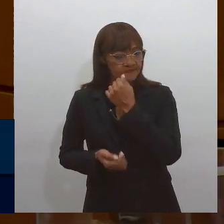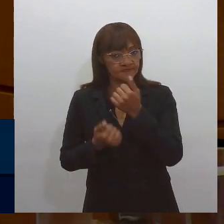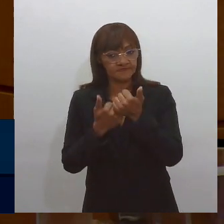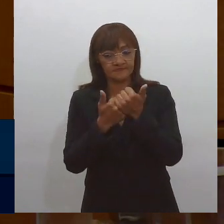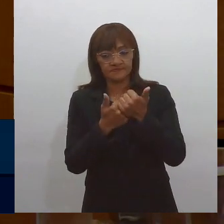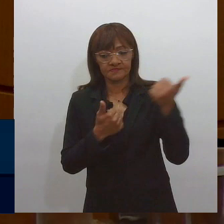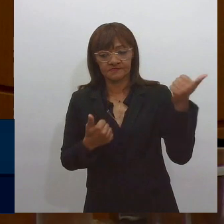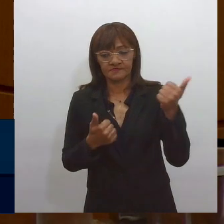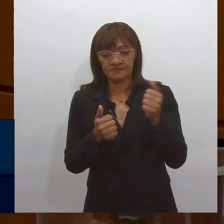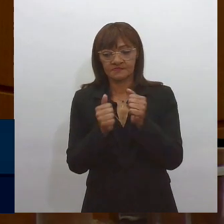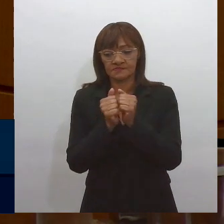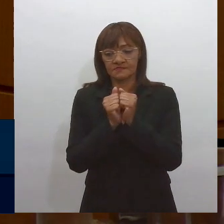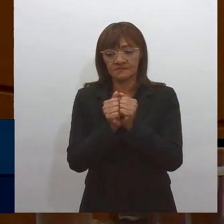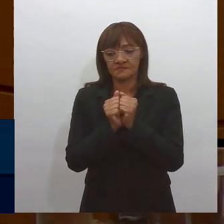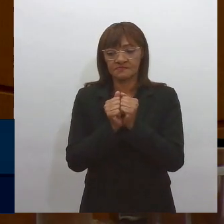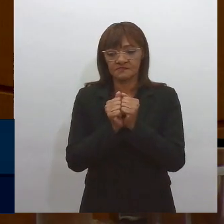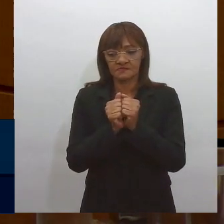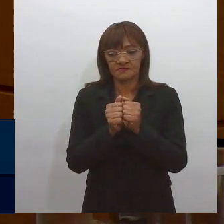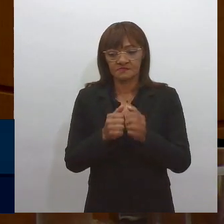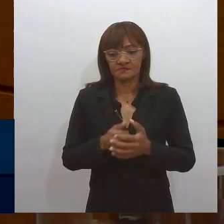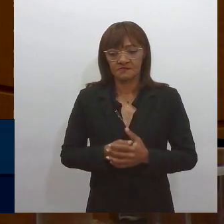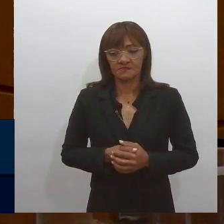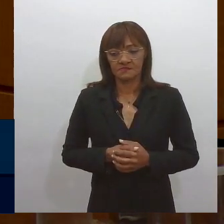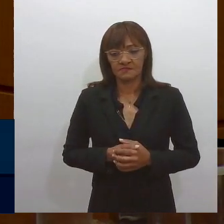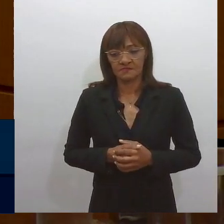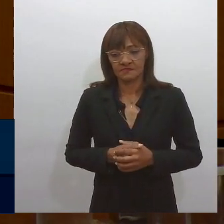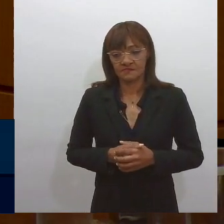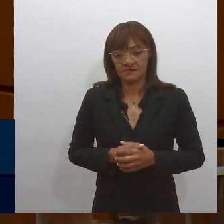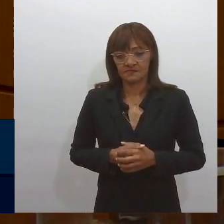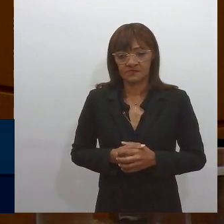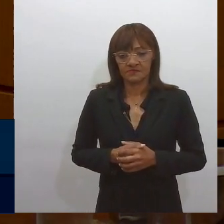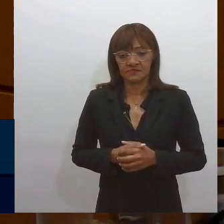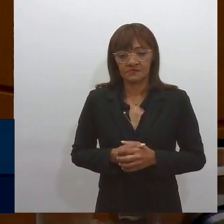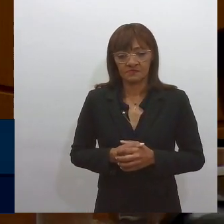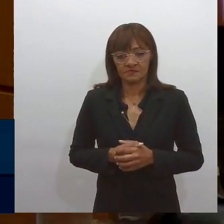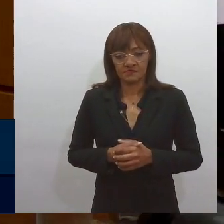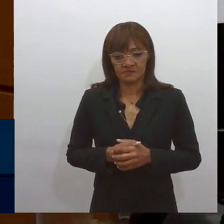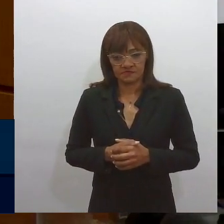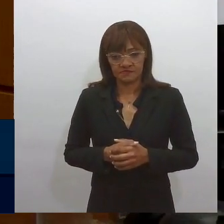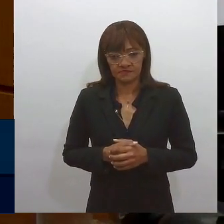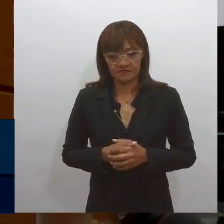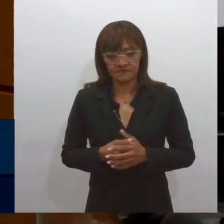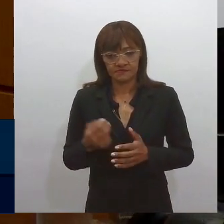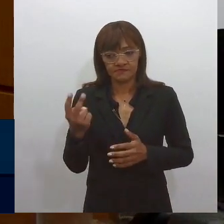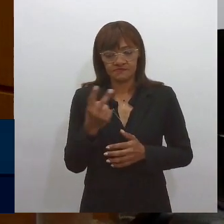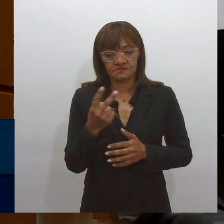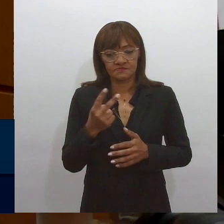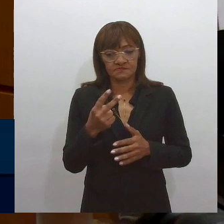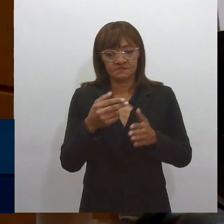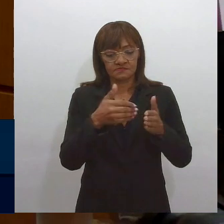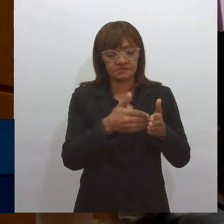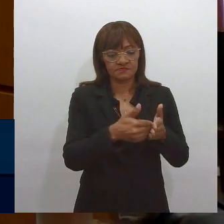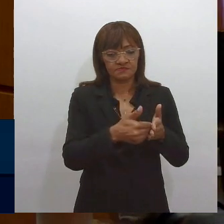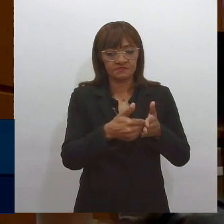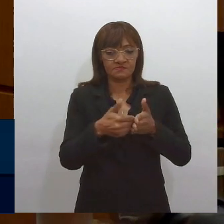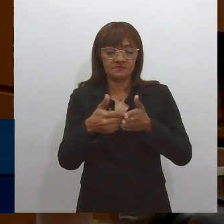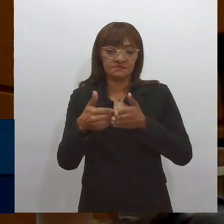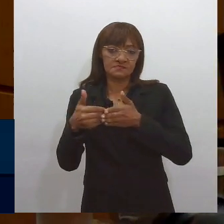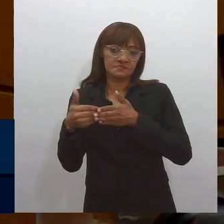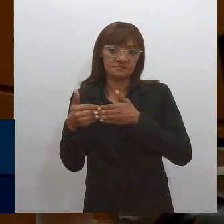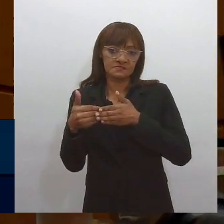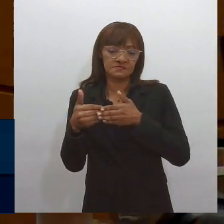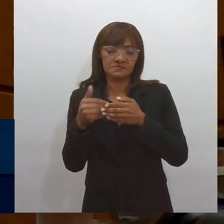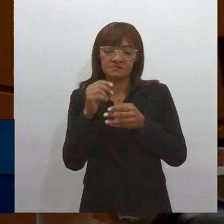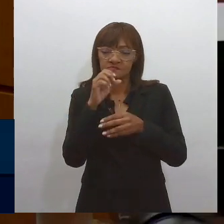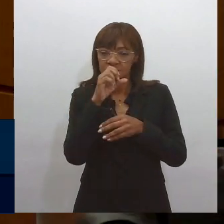Sobral se se afastaram por um curto período do nosso